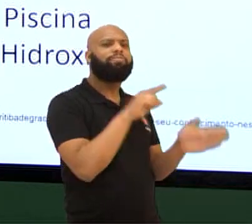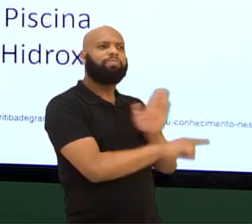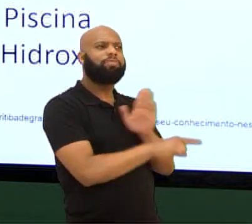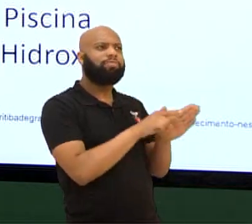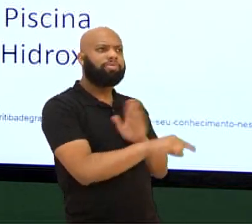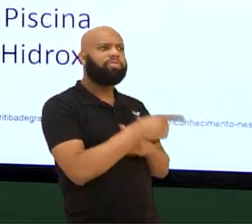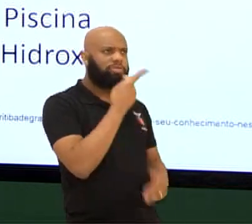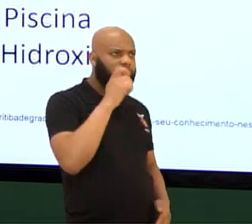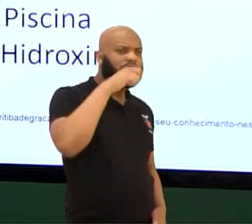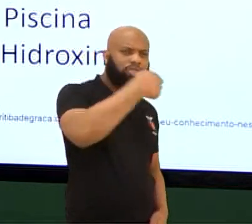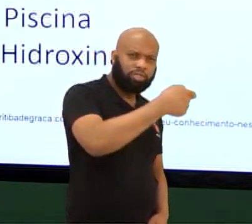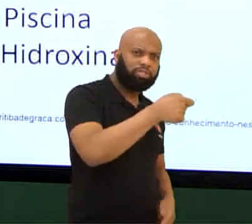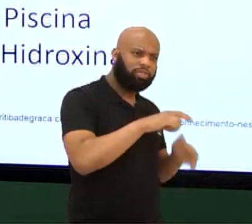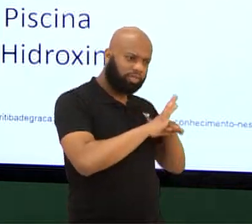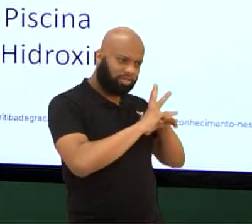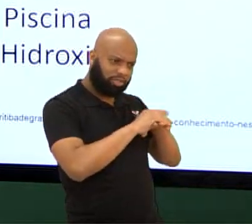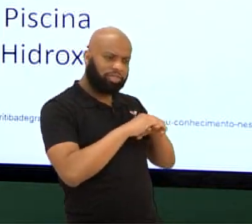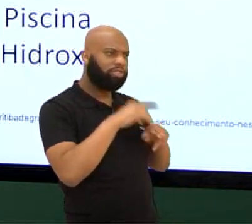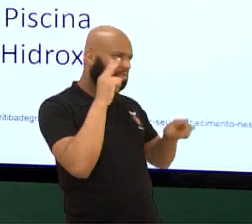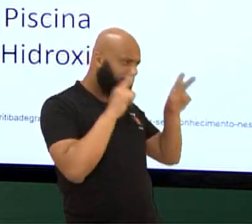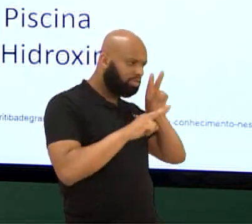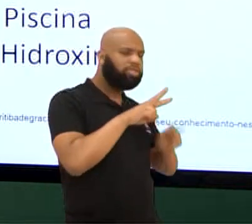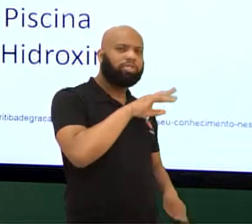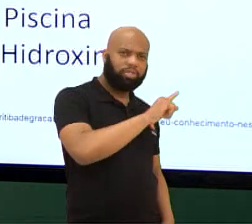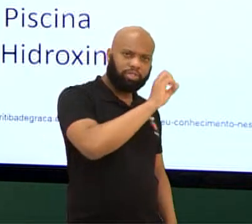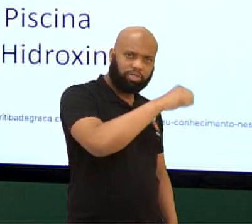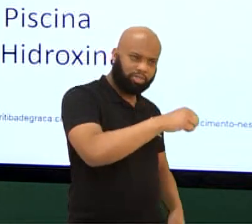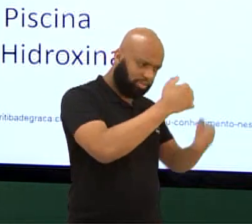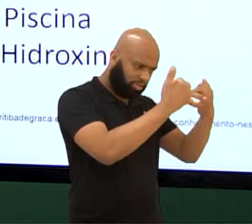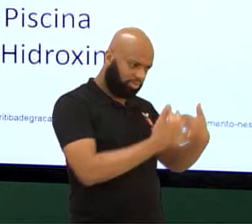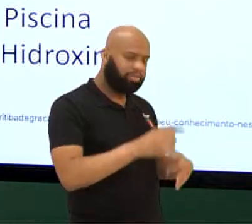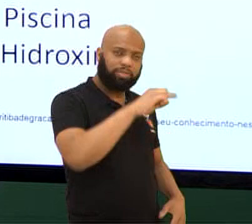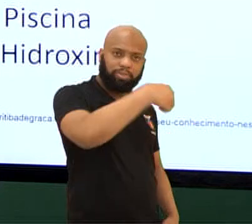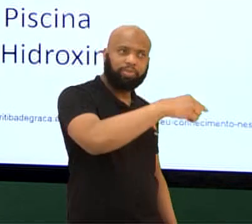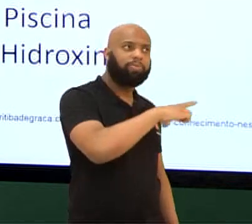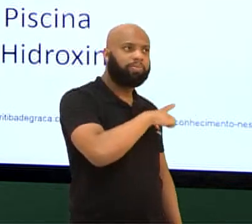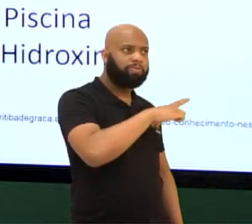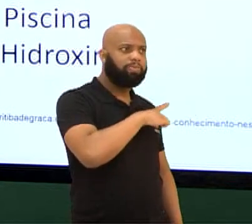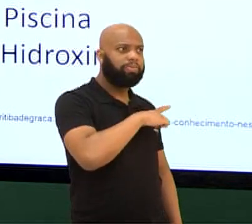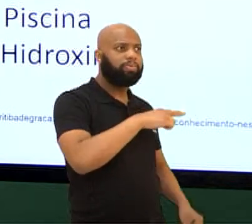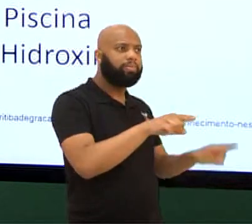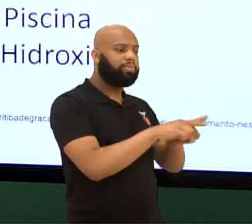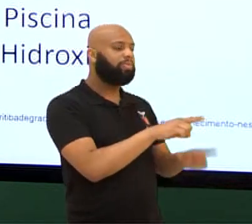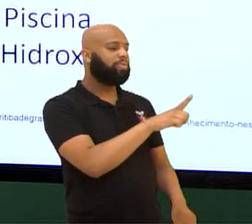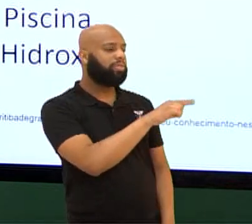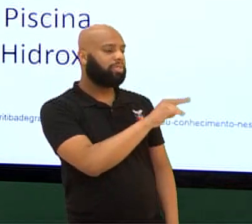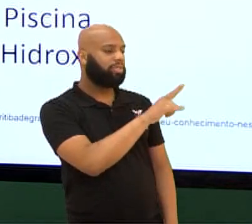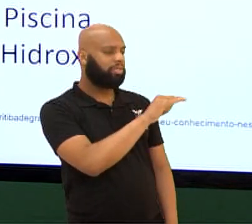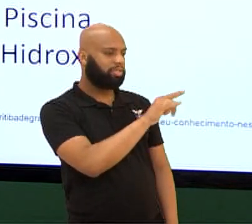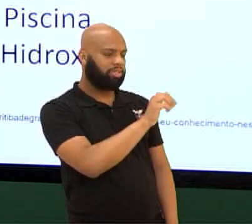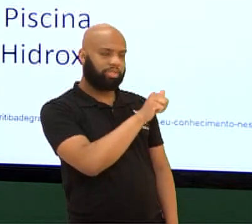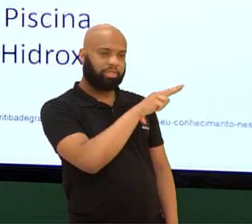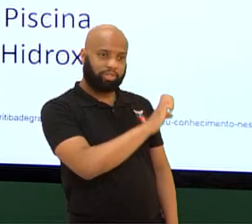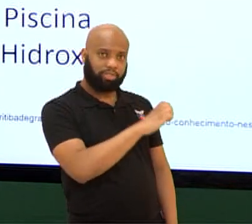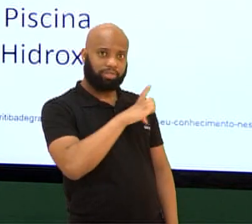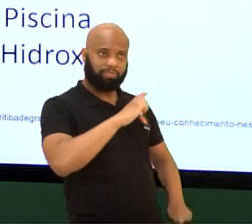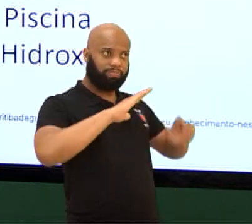doenças visuais? Então, a mesma pergunta, né? Então, vamos sim. Logo na sequência, né? A Liliane, do Colégio Ari